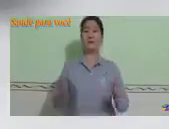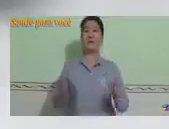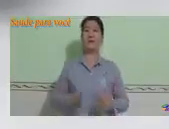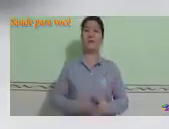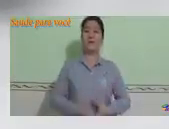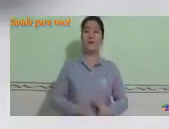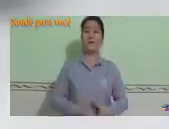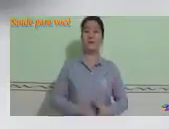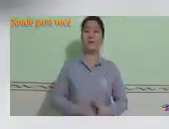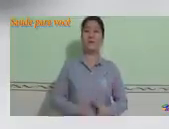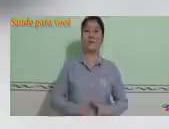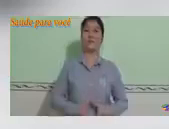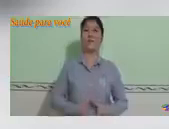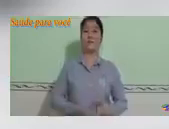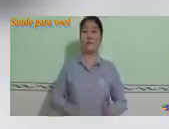de oliva.